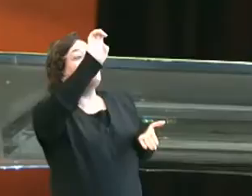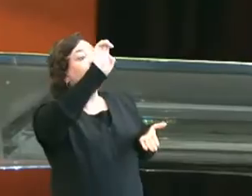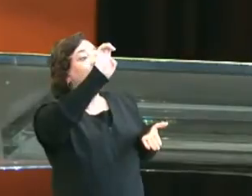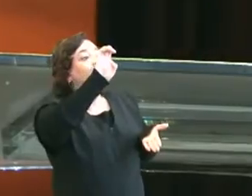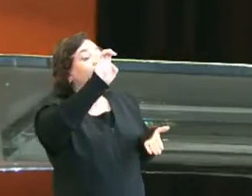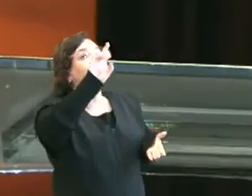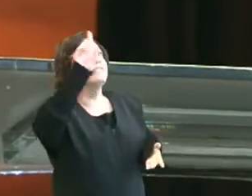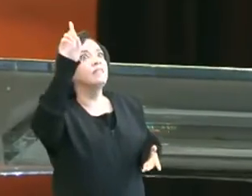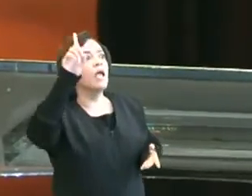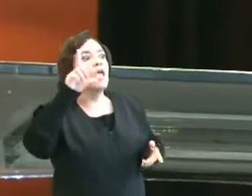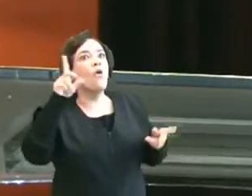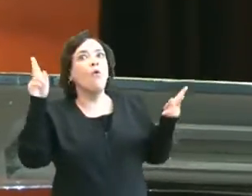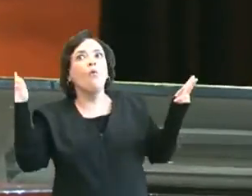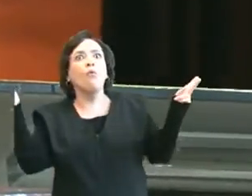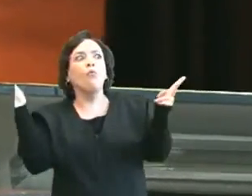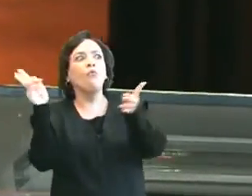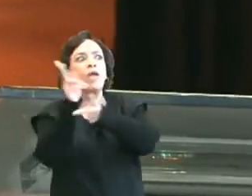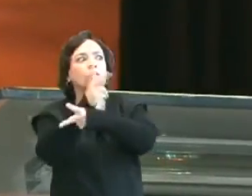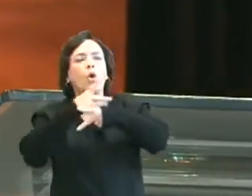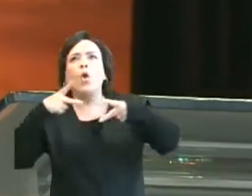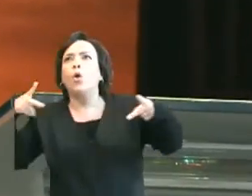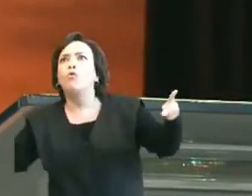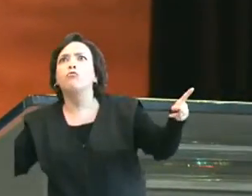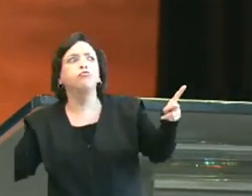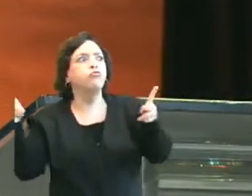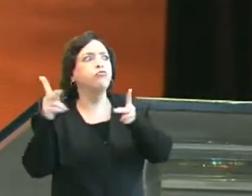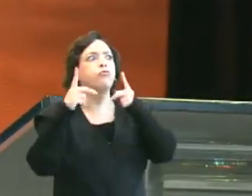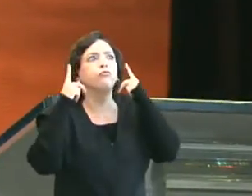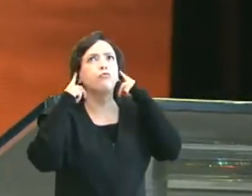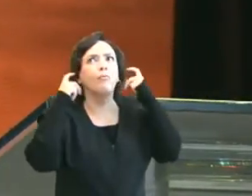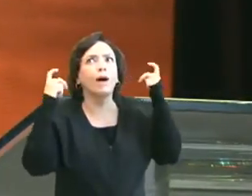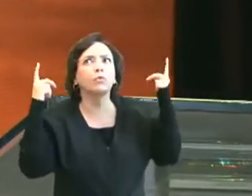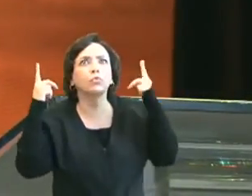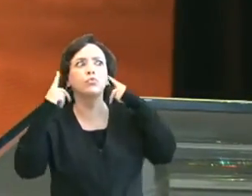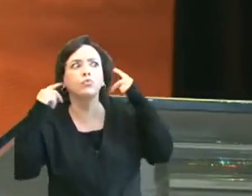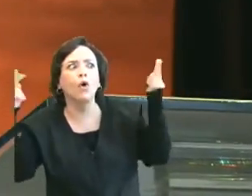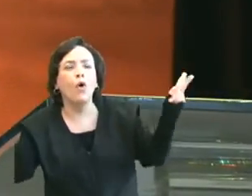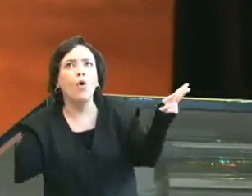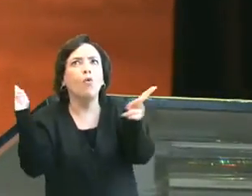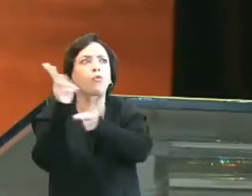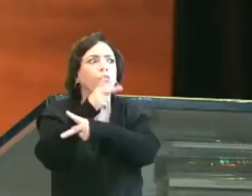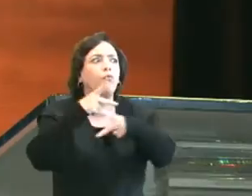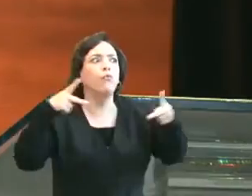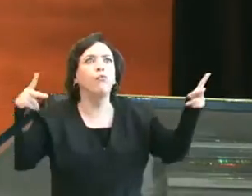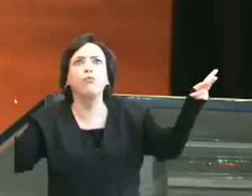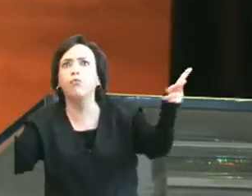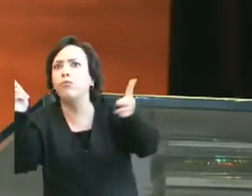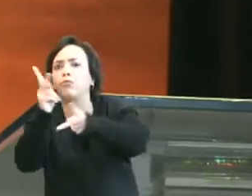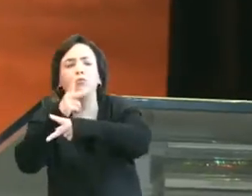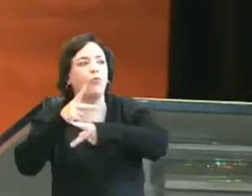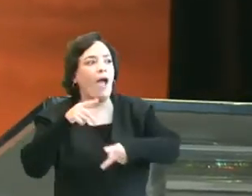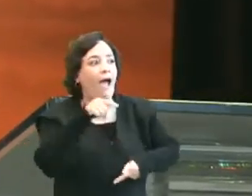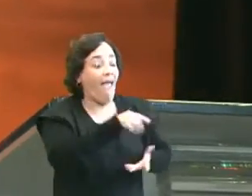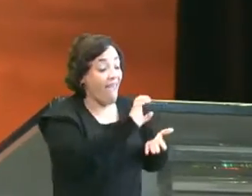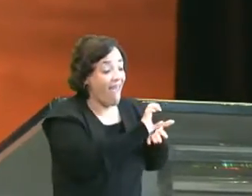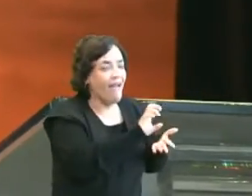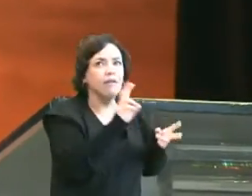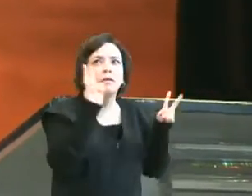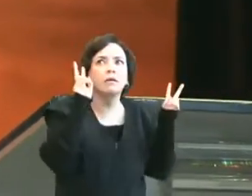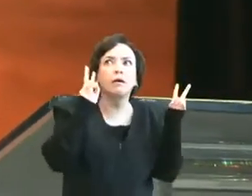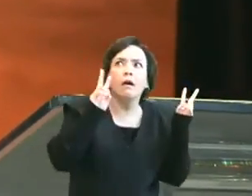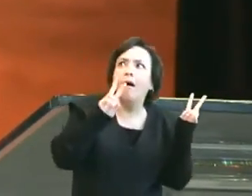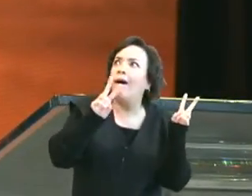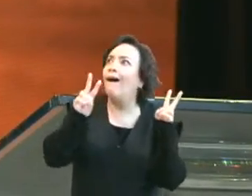simples assobio do vento. Sabe quando você deixa a janela entreaberta? Aquele cício, aquele